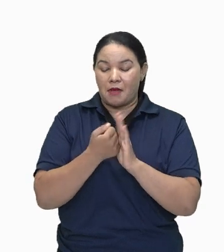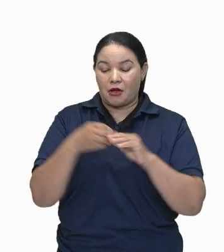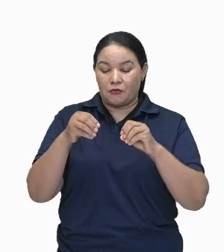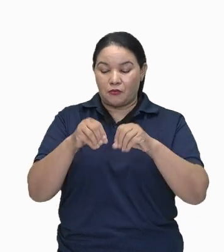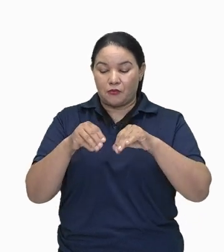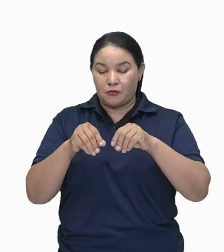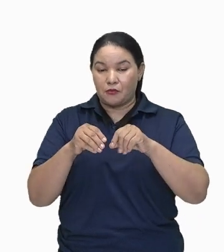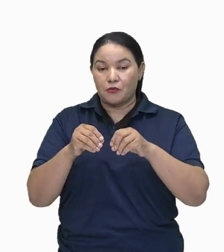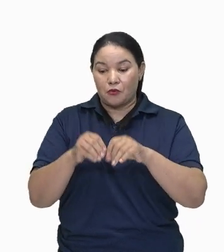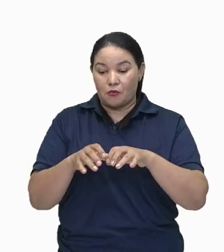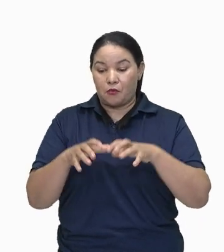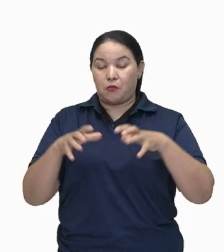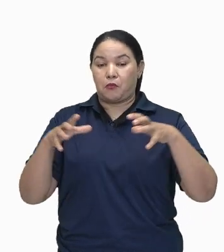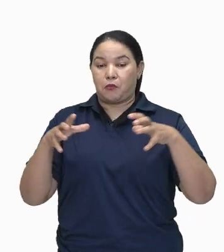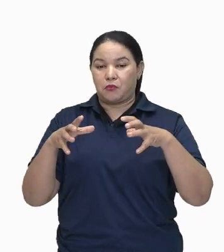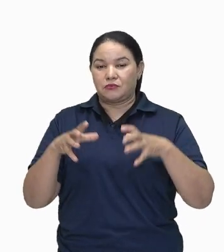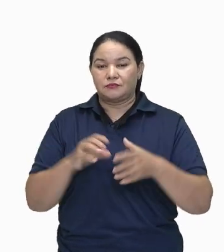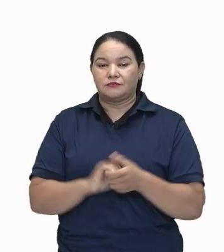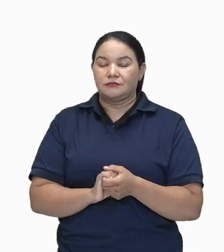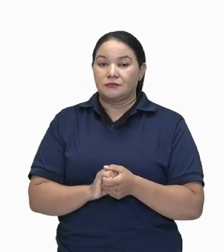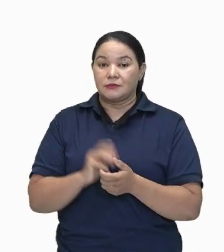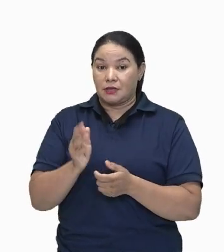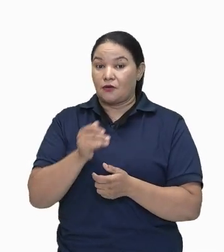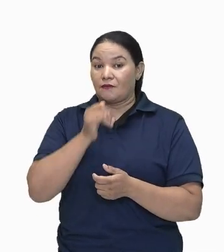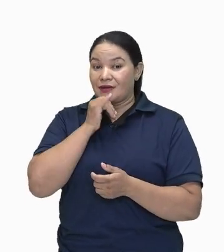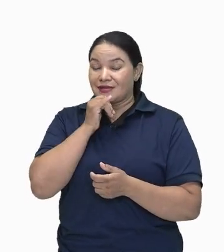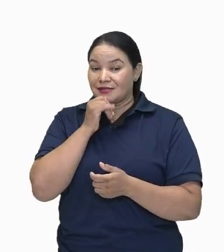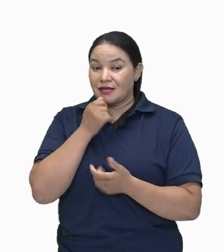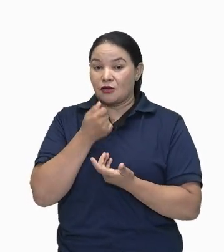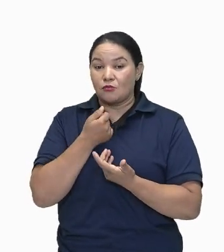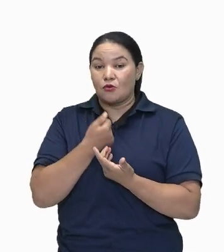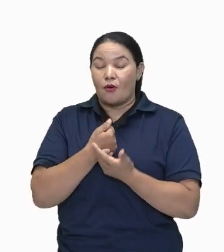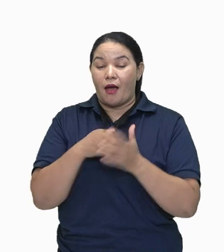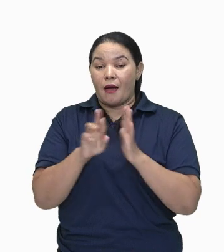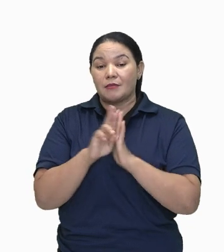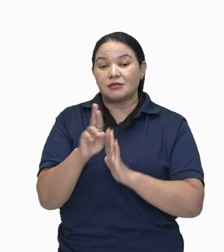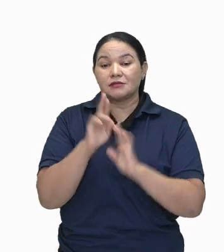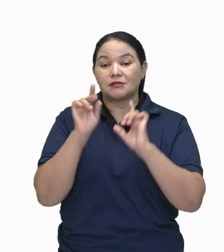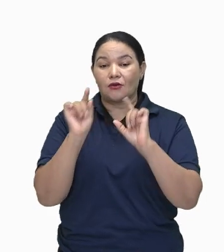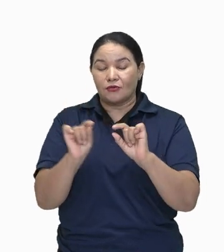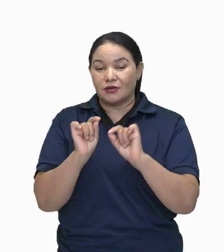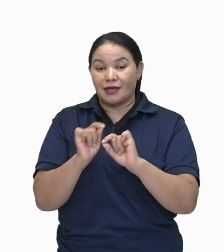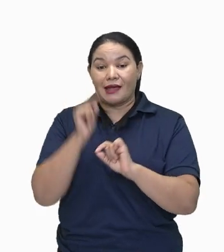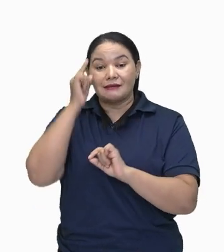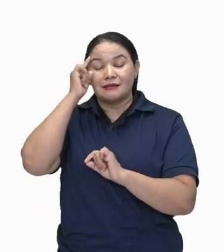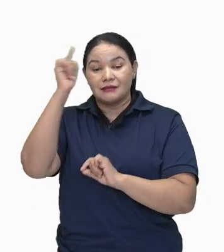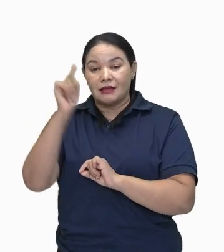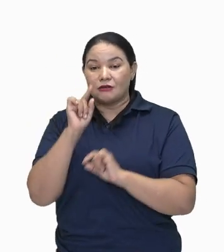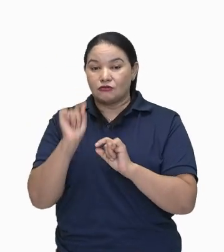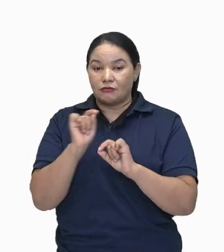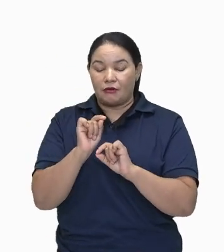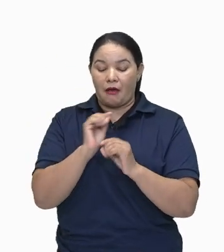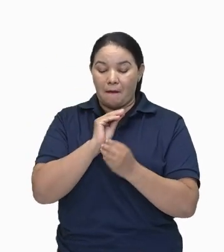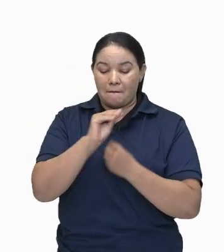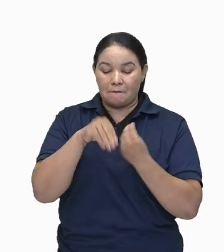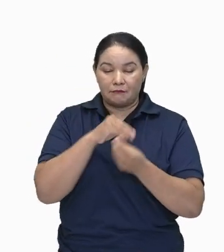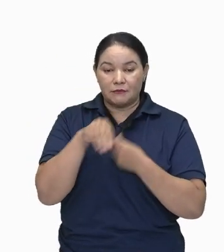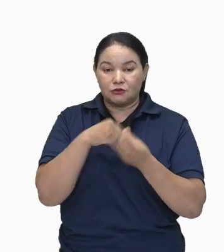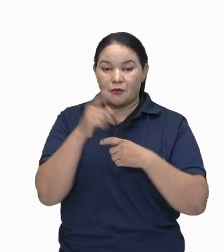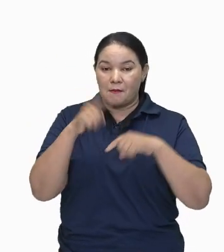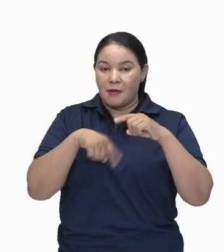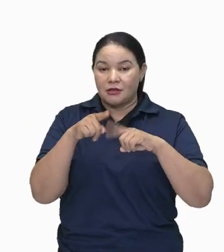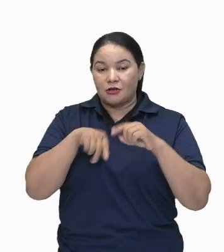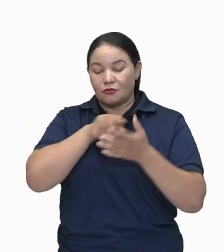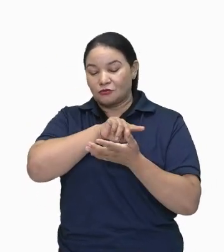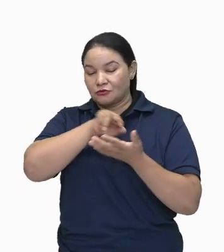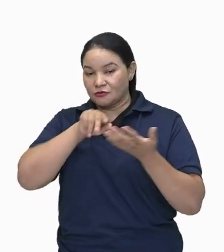esse exemplo aí, ele ilustra, né, a ideia central de que em um composto ou mistura, os componentes